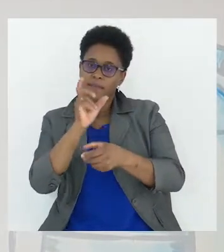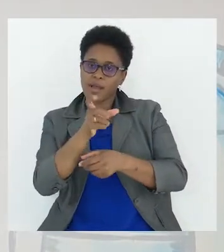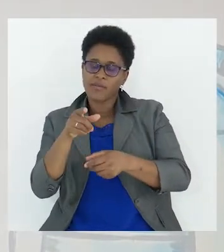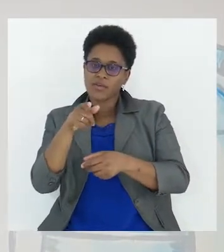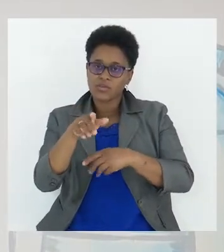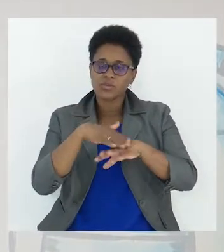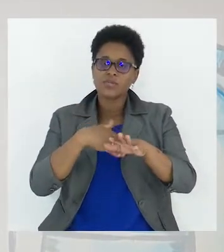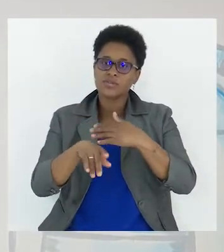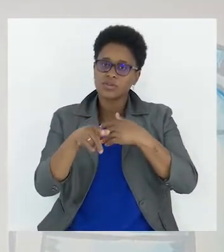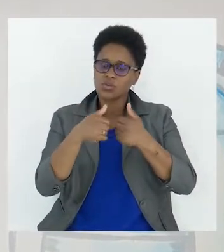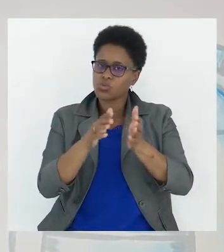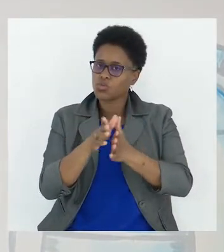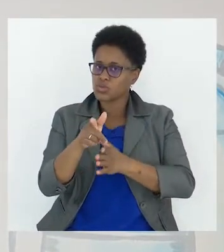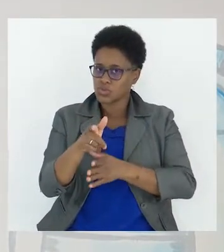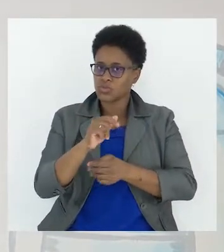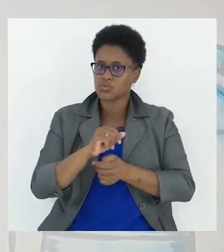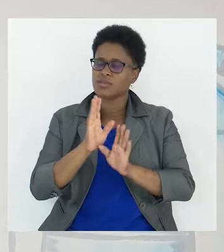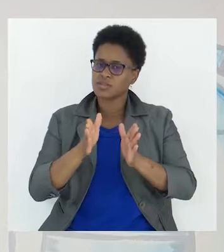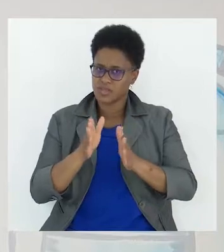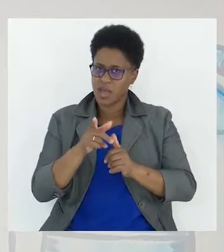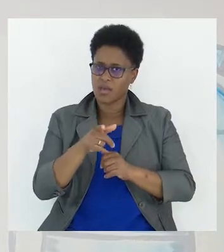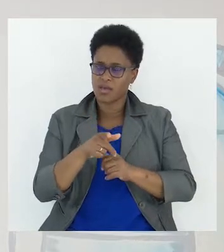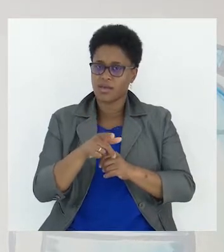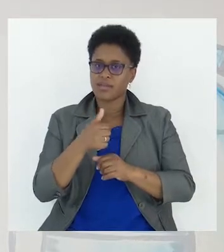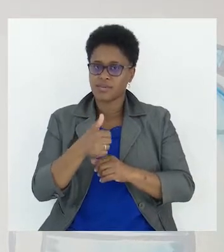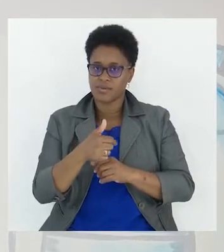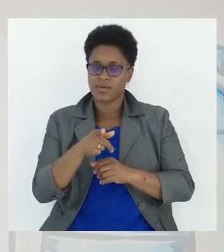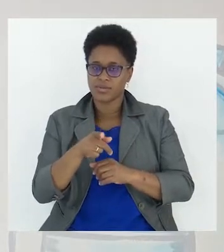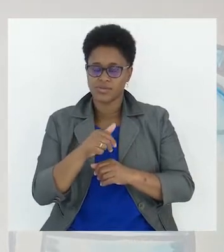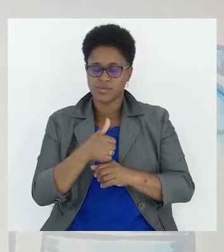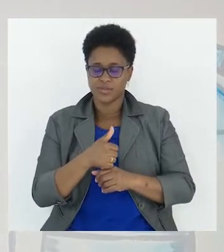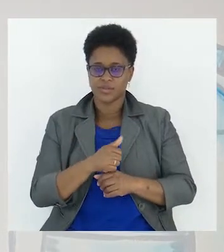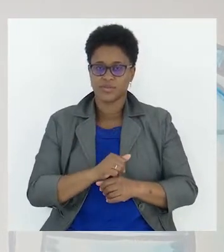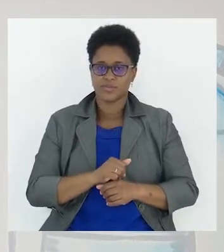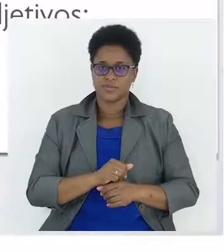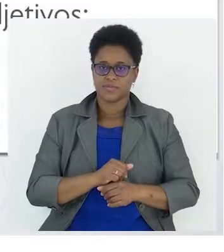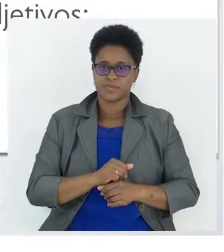fazer tudo isto? Já? Então, isso mesmo.